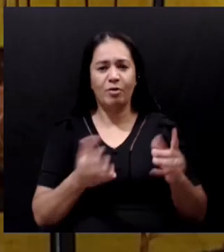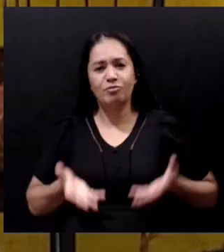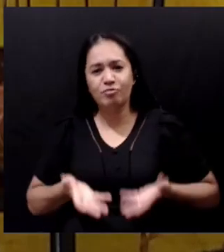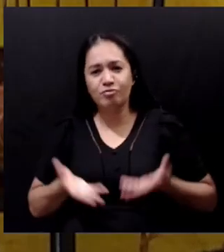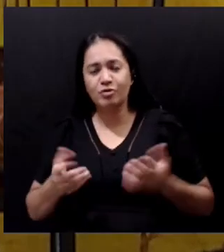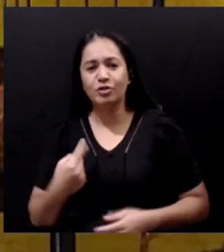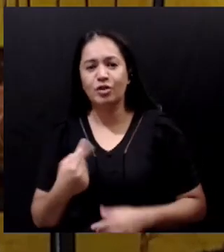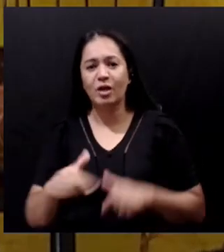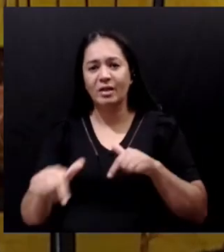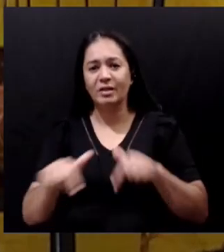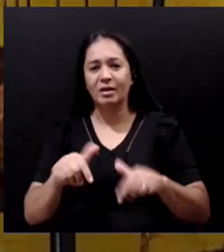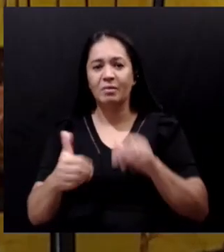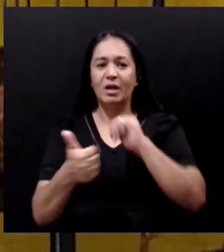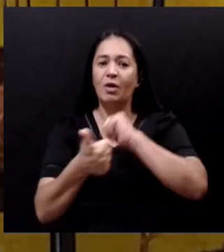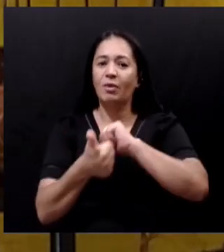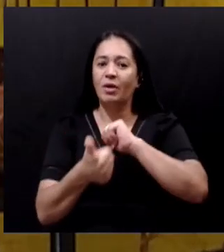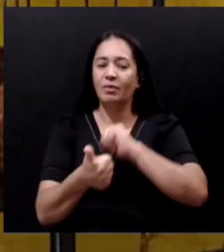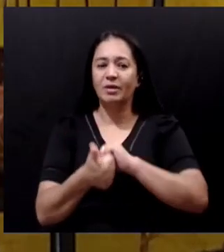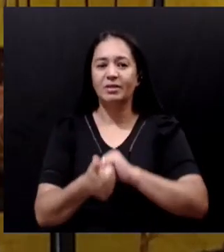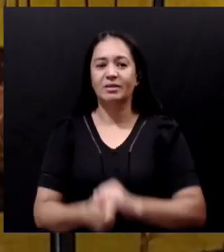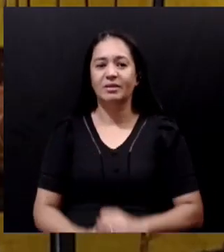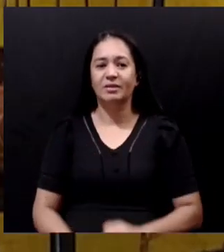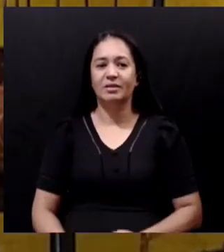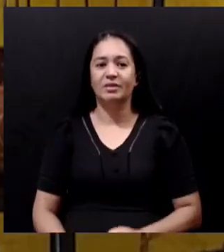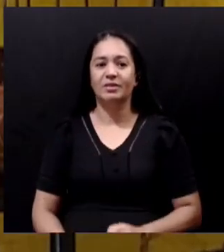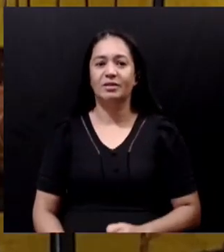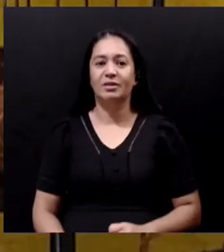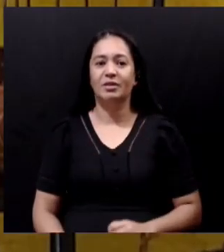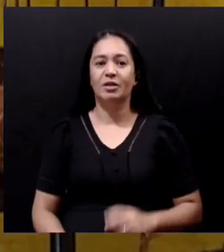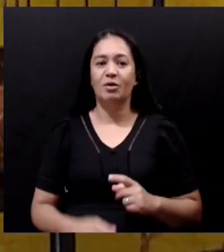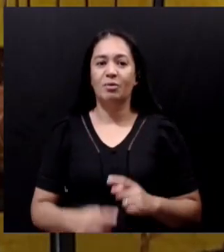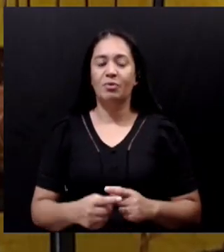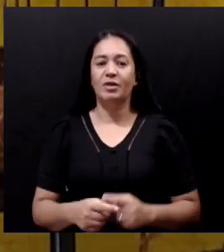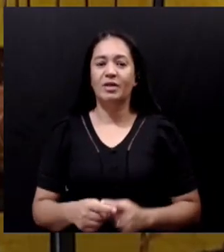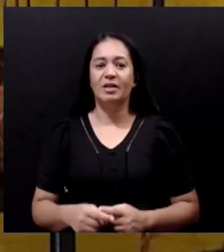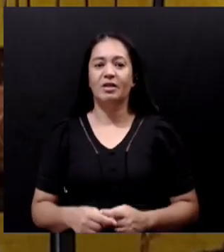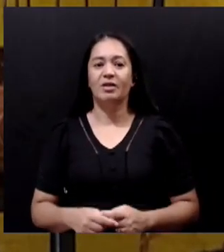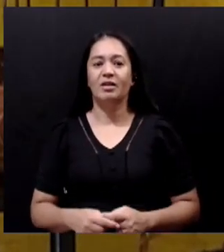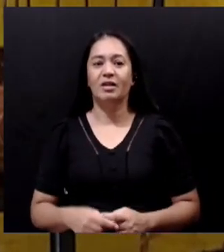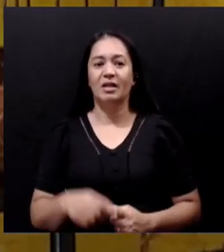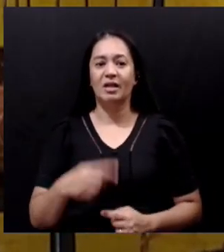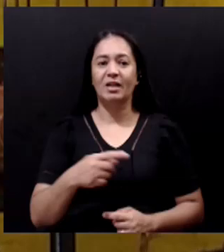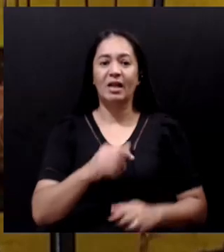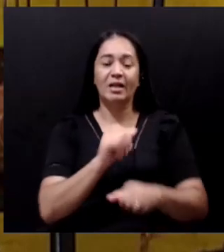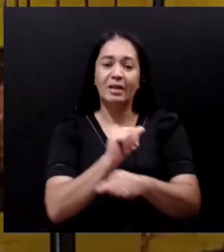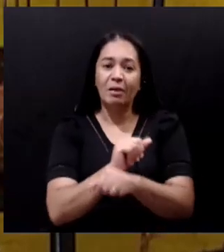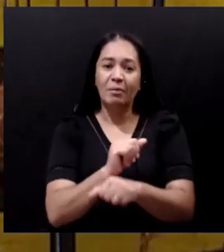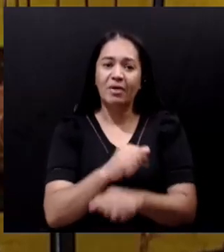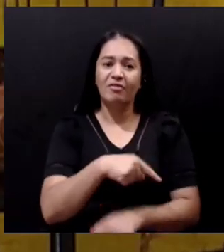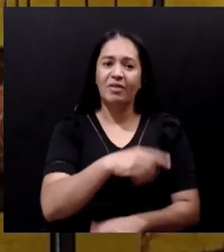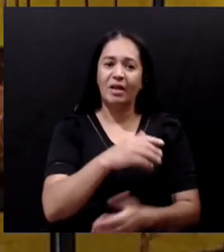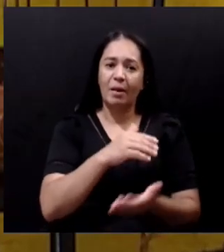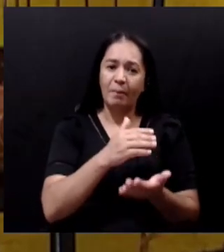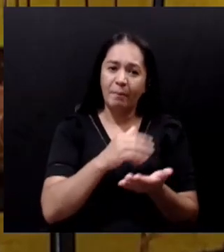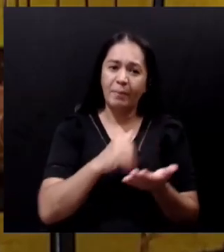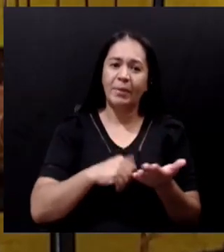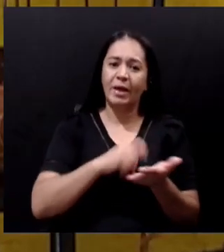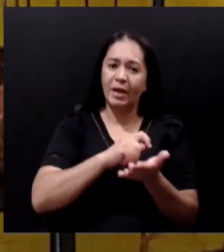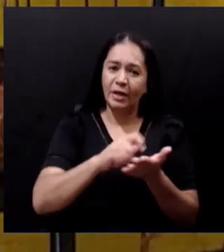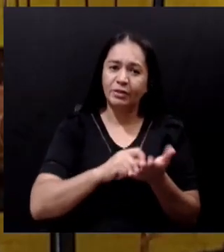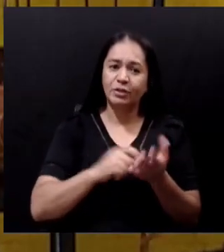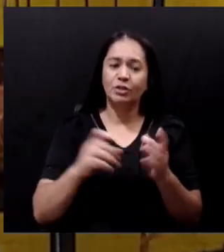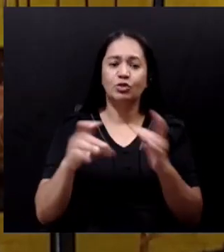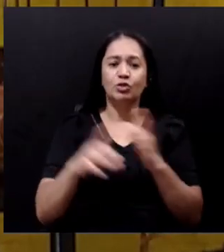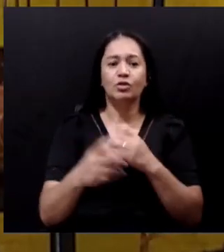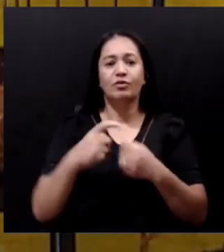qualidade. Que estava fechado, ele deu a chave para o Jefferson, falou assim, ó, lá está parado, vai pegando, vai marcando, e quando tudo voltar ao normal, a gente vê